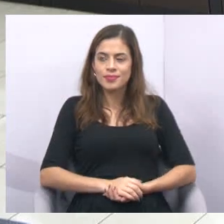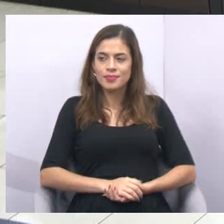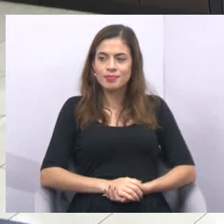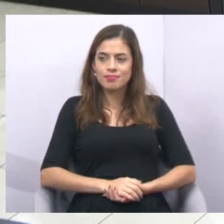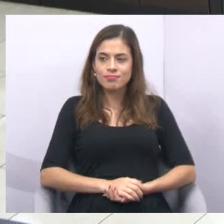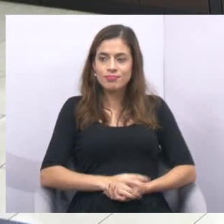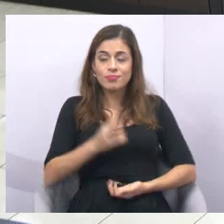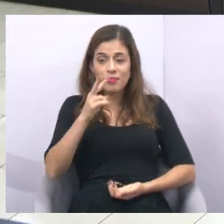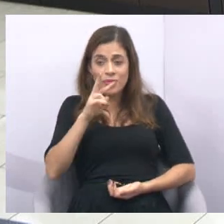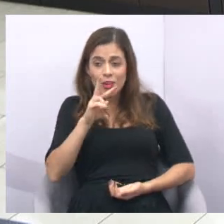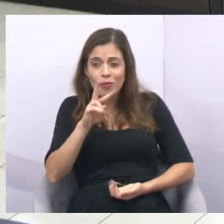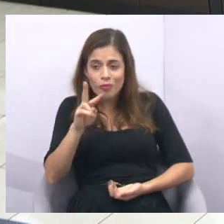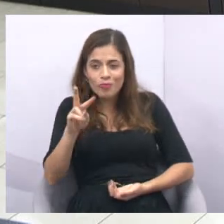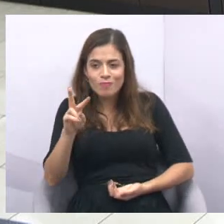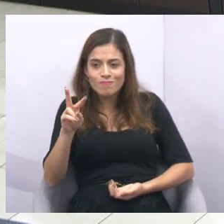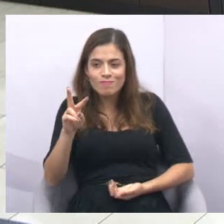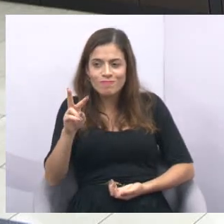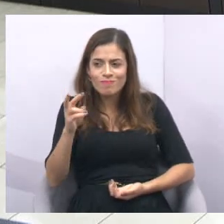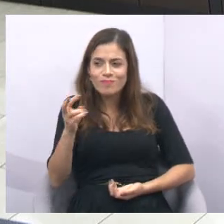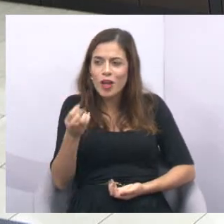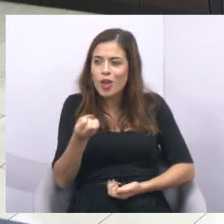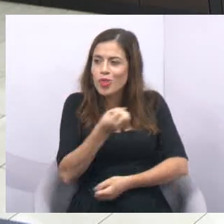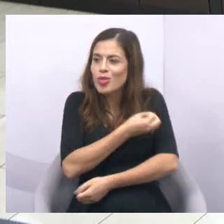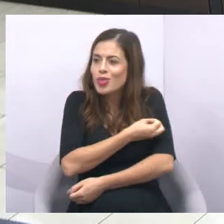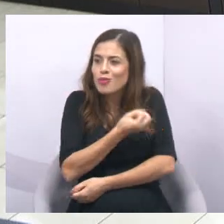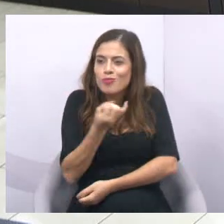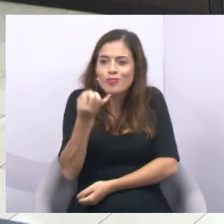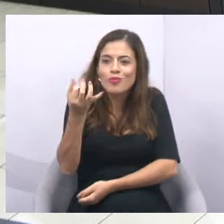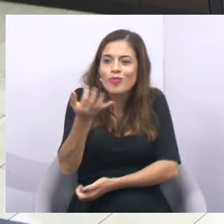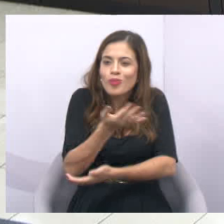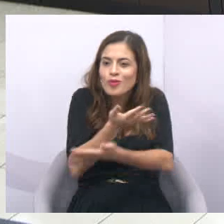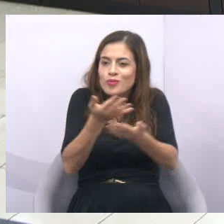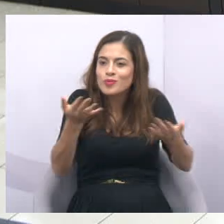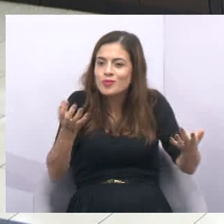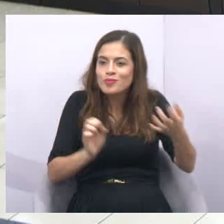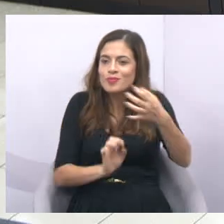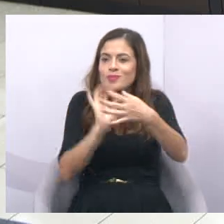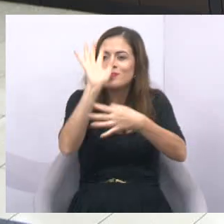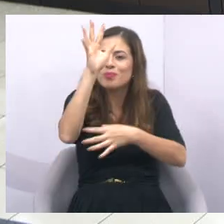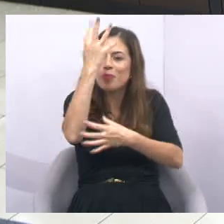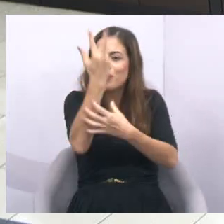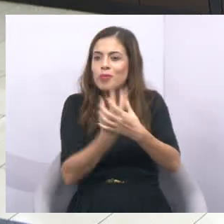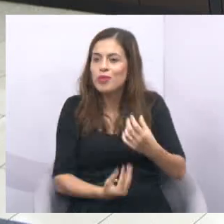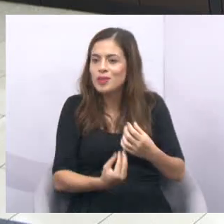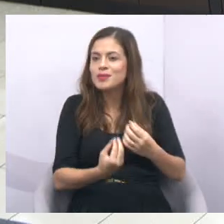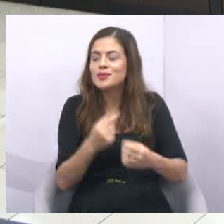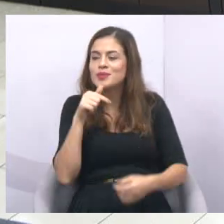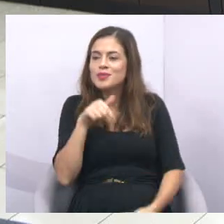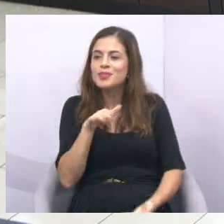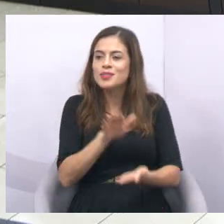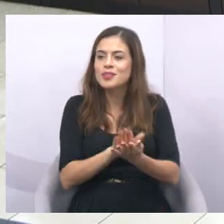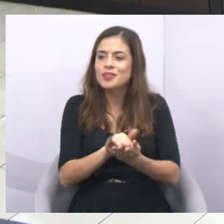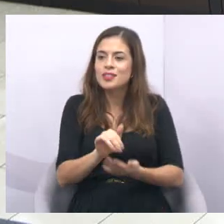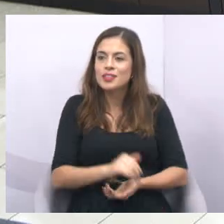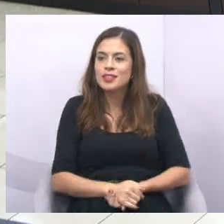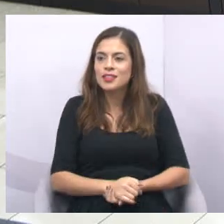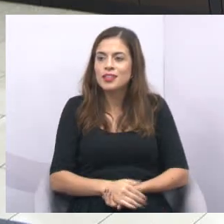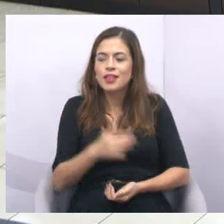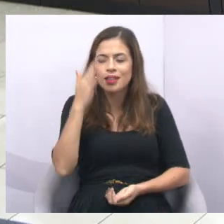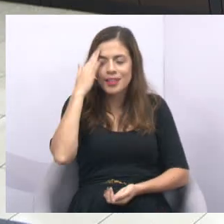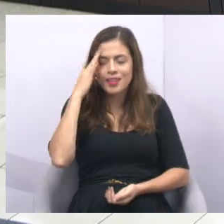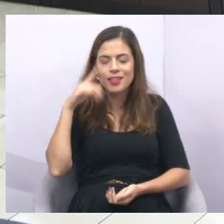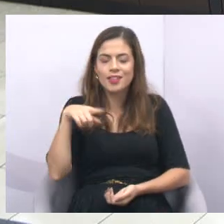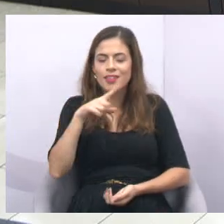Olha, isso que eu estou vendo aqui, o número de vocês aqui, no basquete, aqui em Jacareí, eu sei que aqui a turma tem